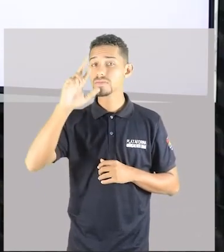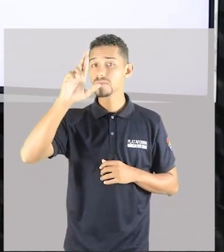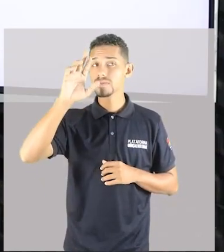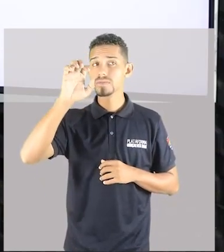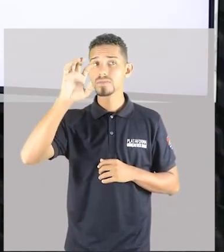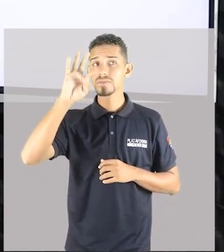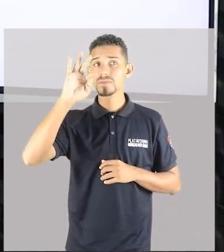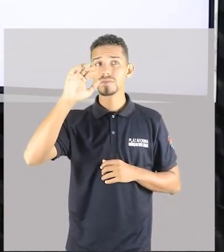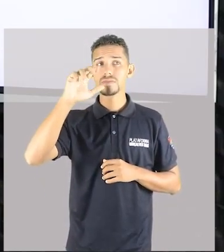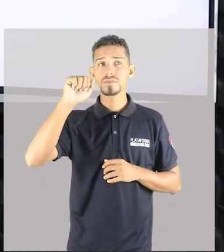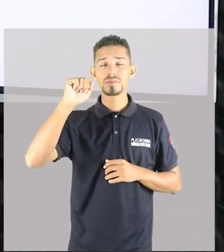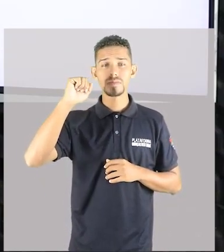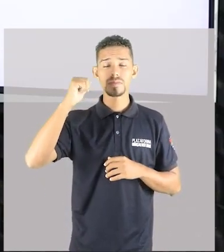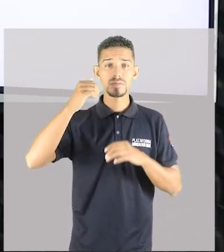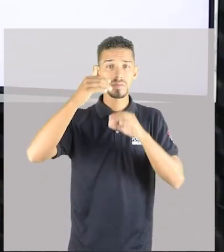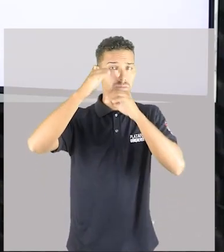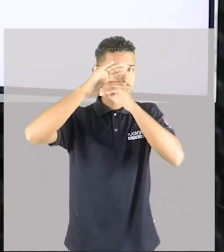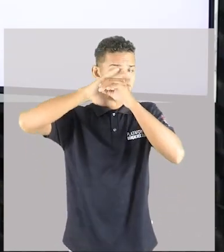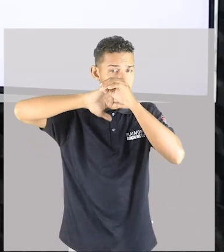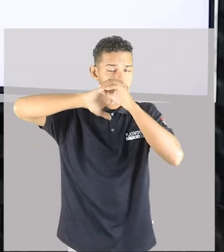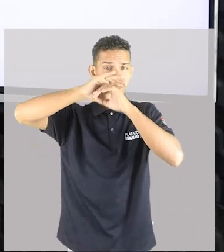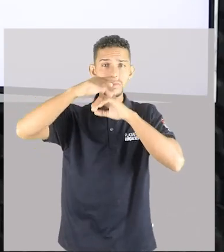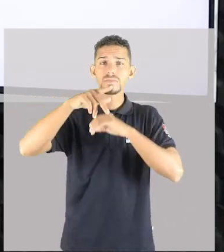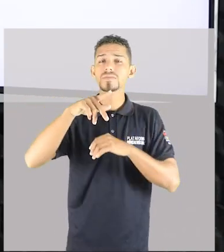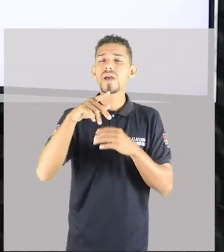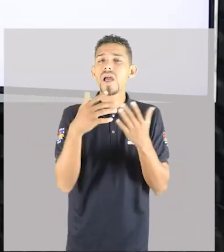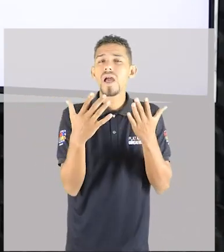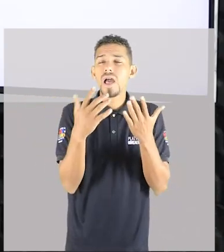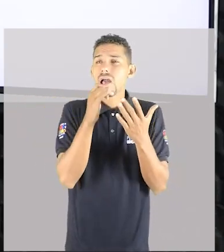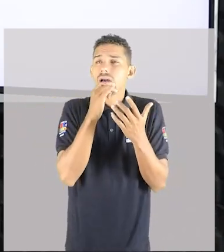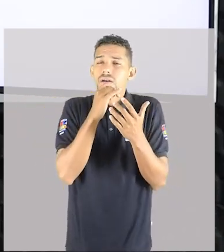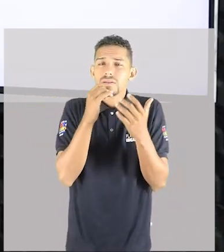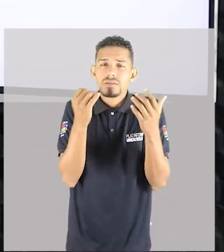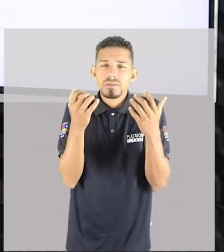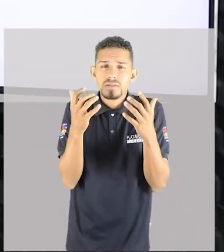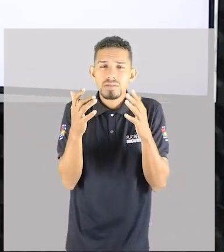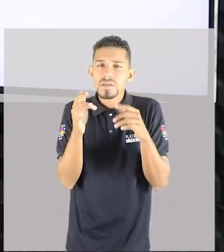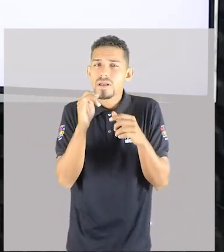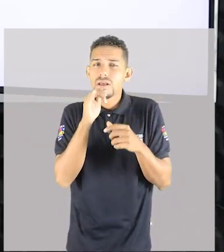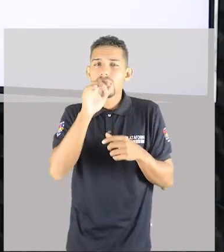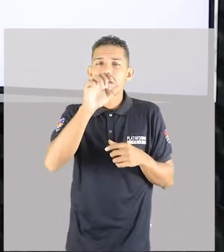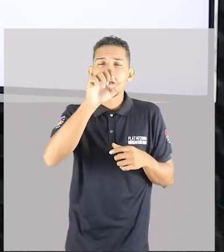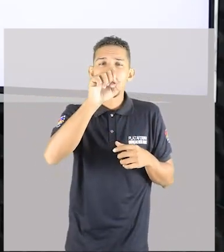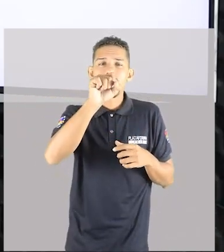retina, essa película bem aqui, ó, ela é uma película sensível à luz, ela é uma